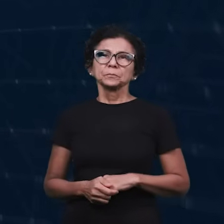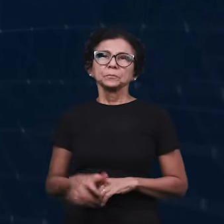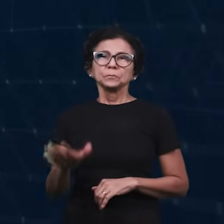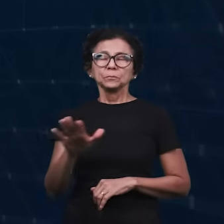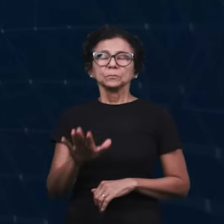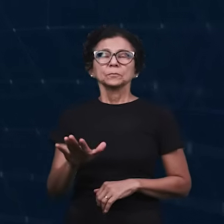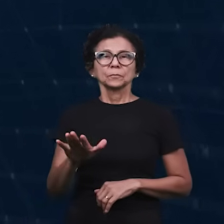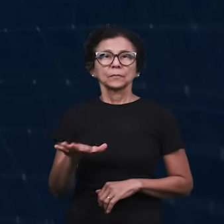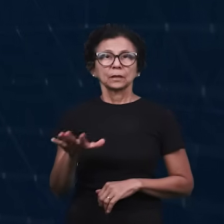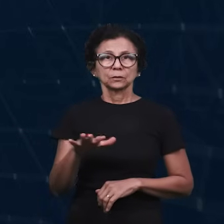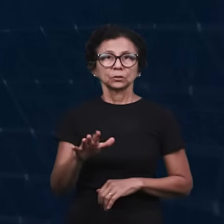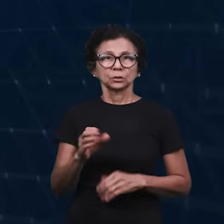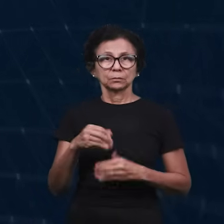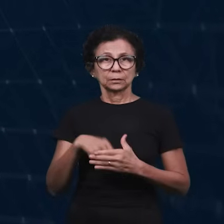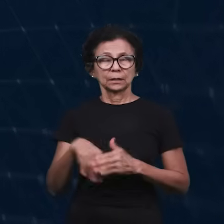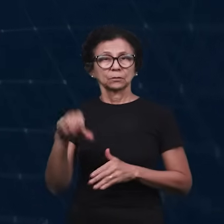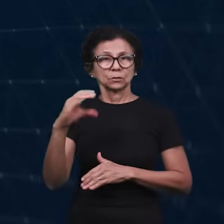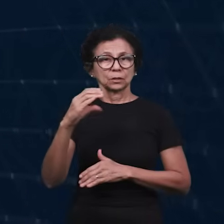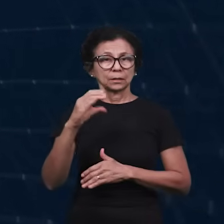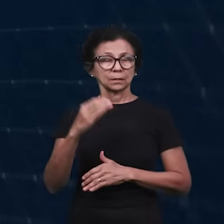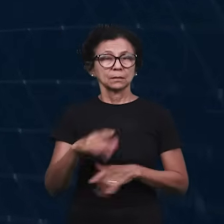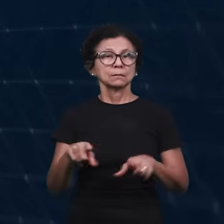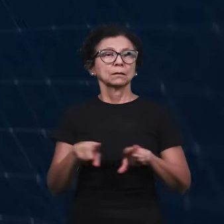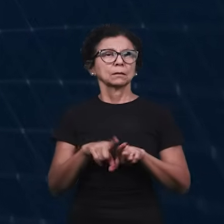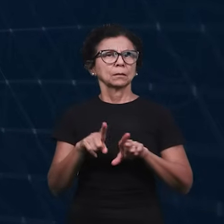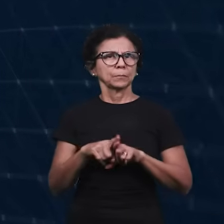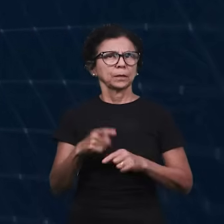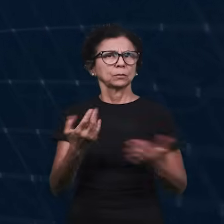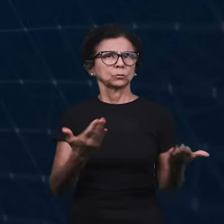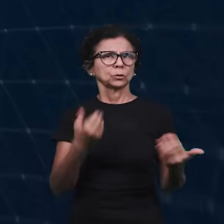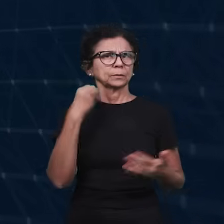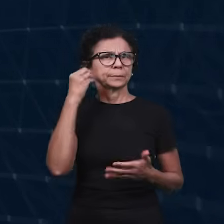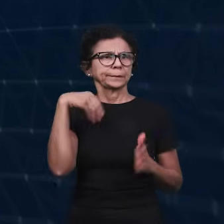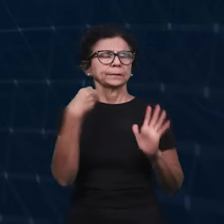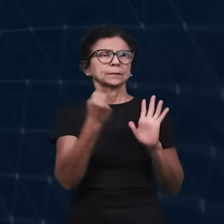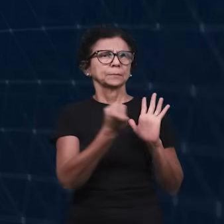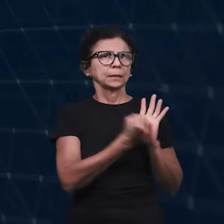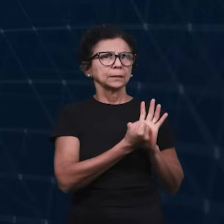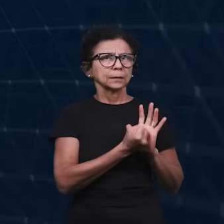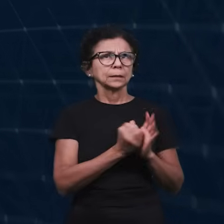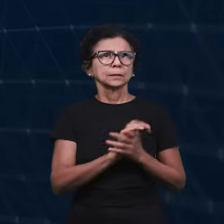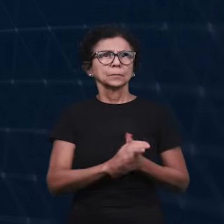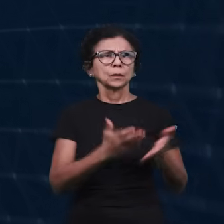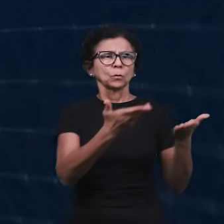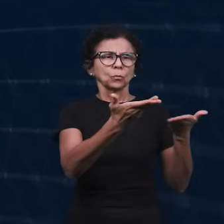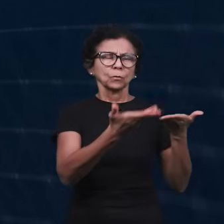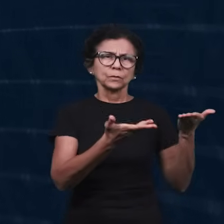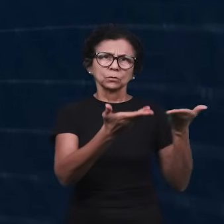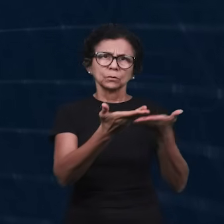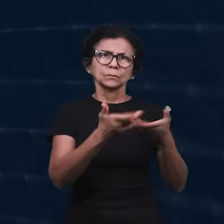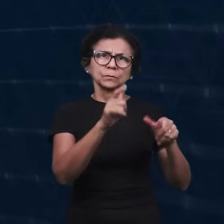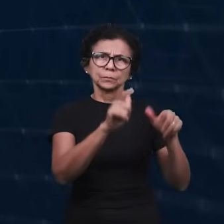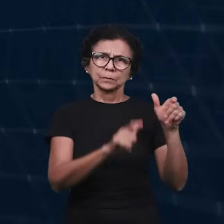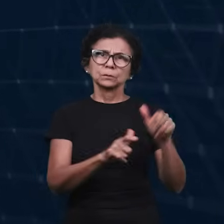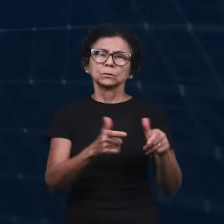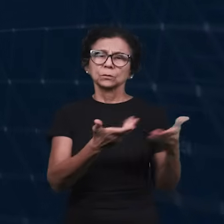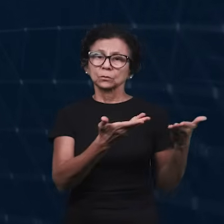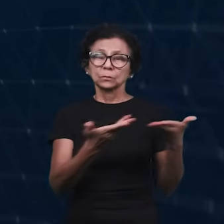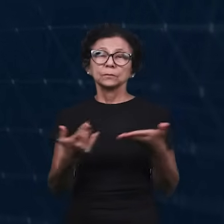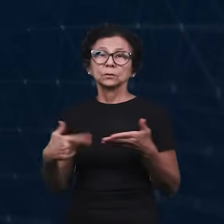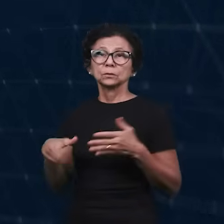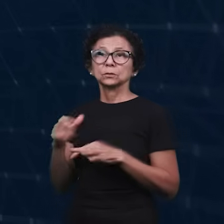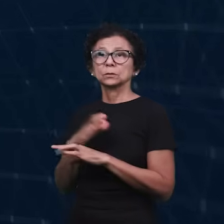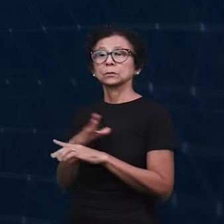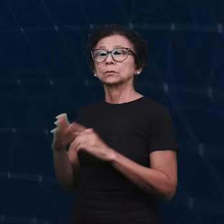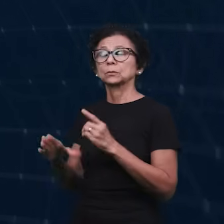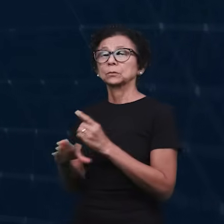na igreja de Vila Capixaba, os jovens viveram experiências marcantes, onde muitos convites foram entregues. O dia